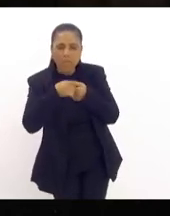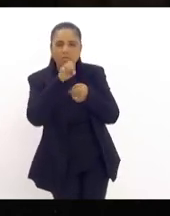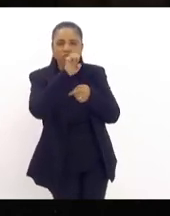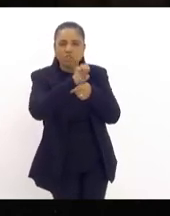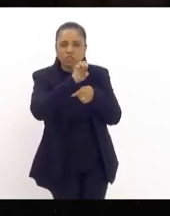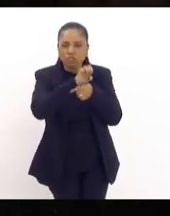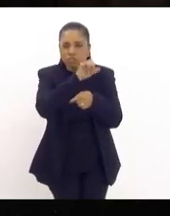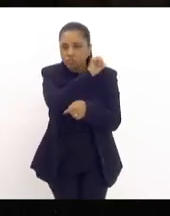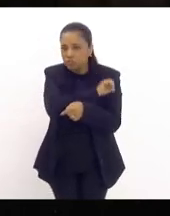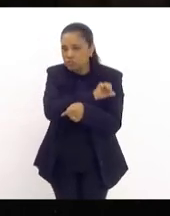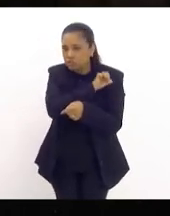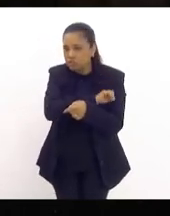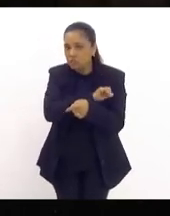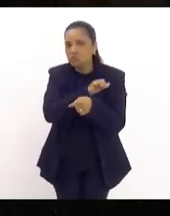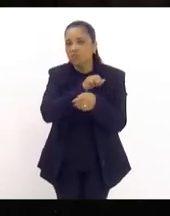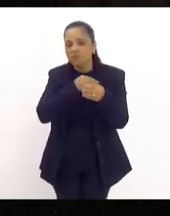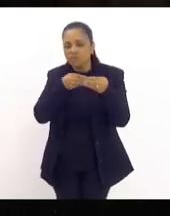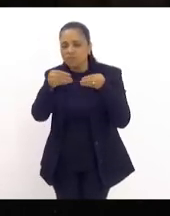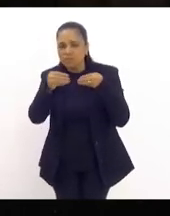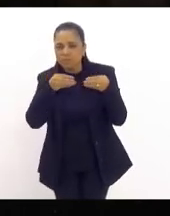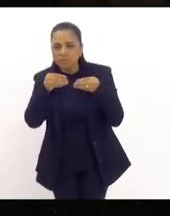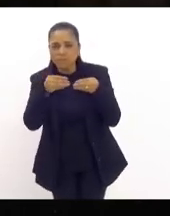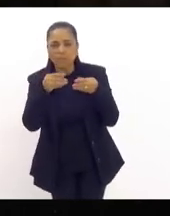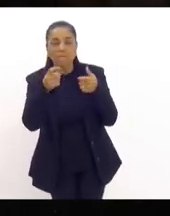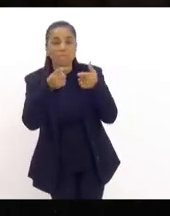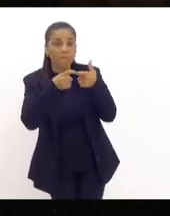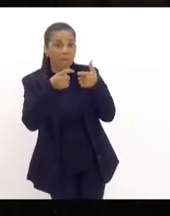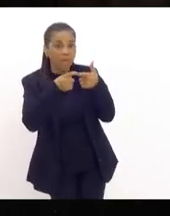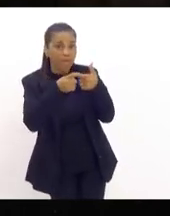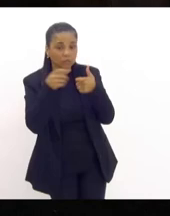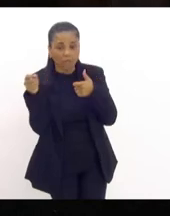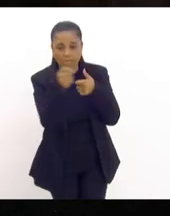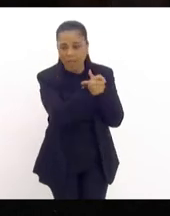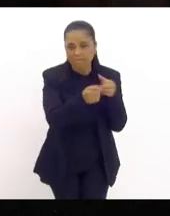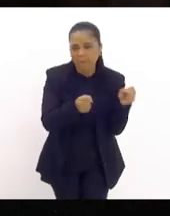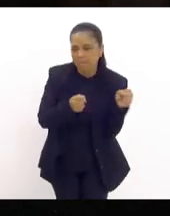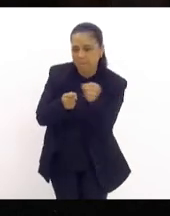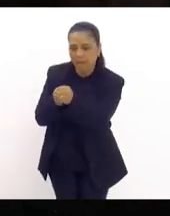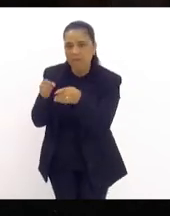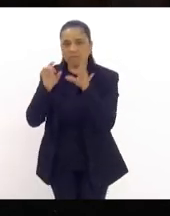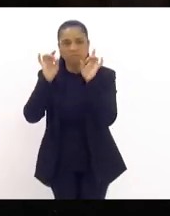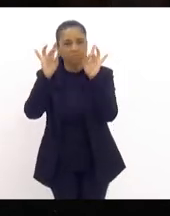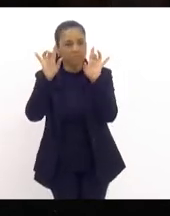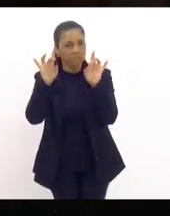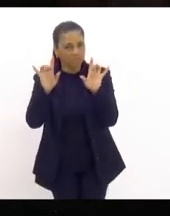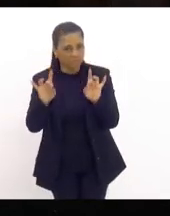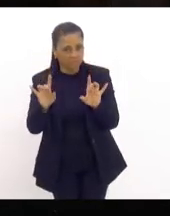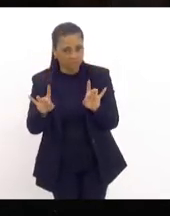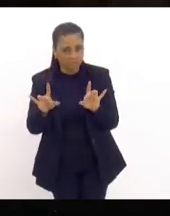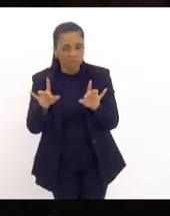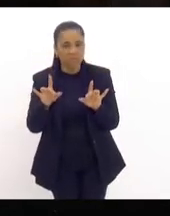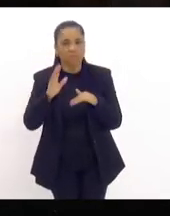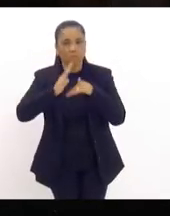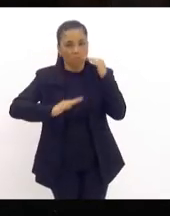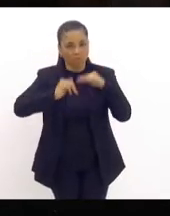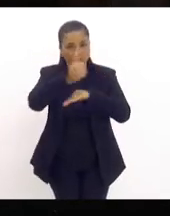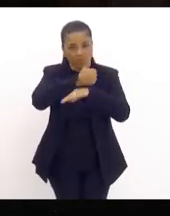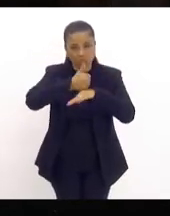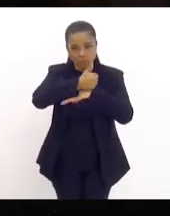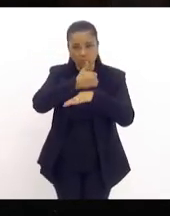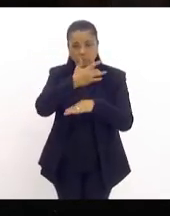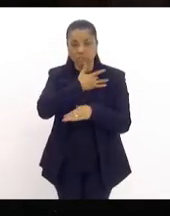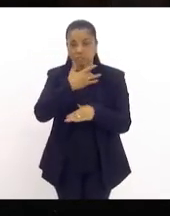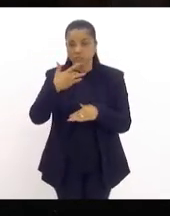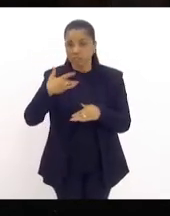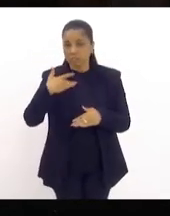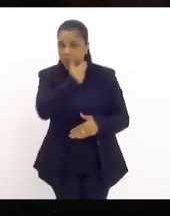gente conseguir viabilizar a presença de médicos, especialistas, para garantir uma saúde